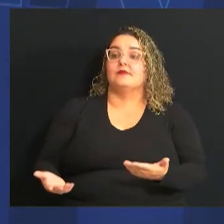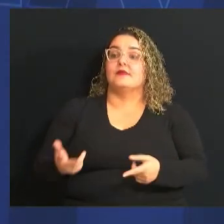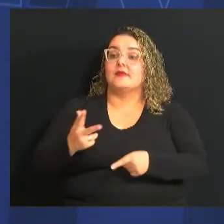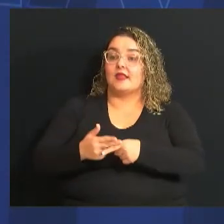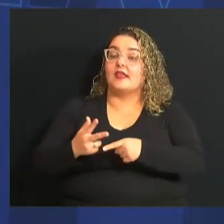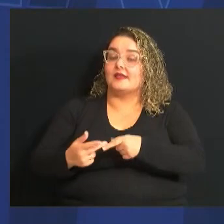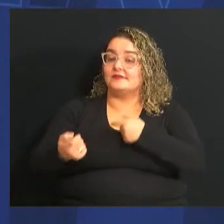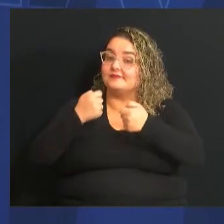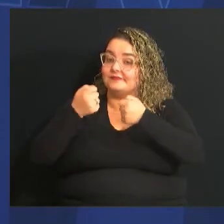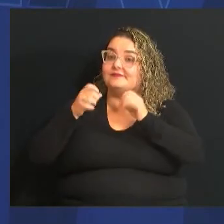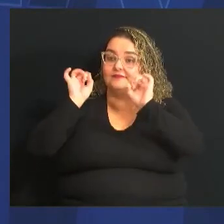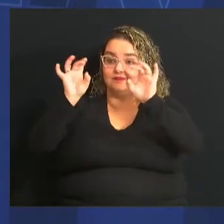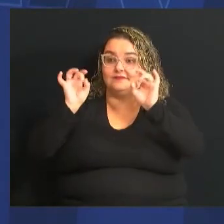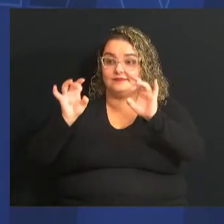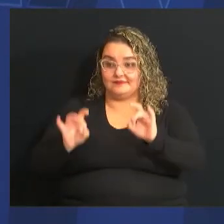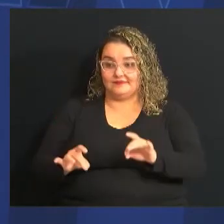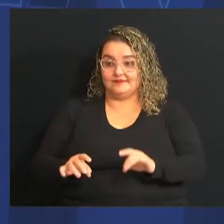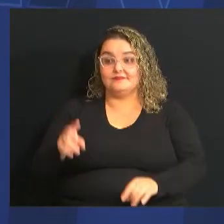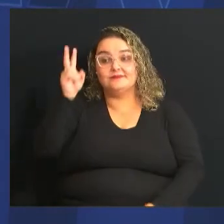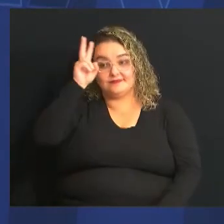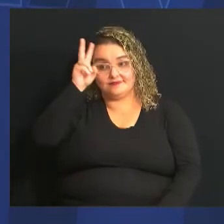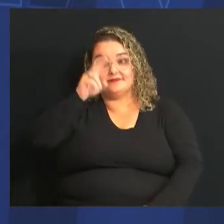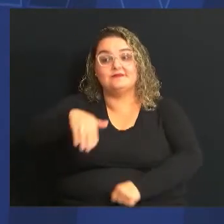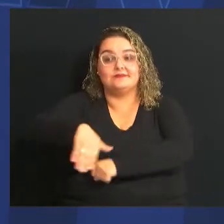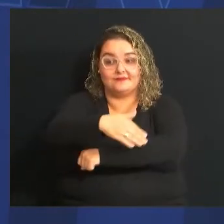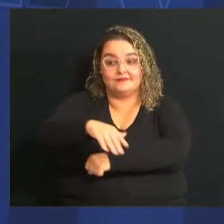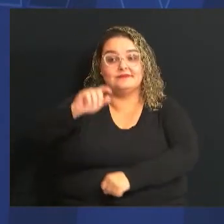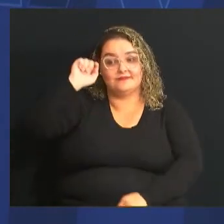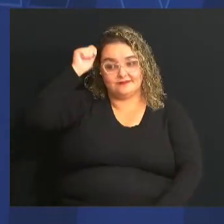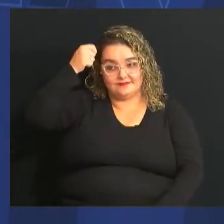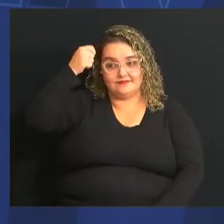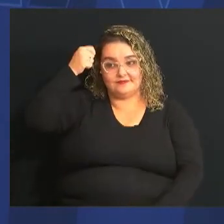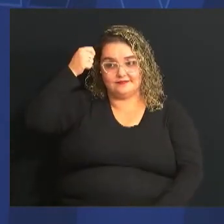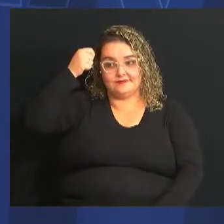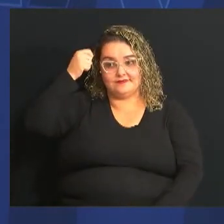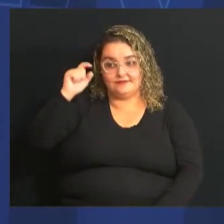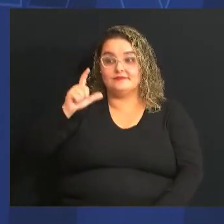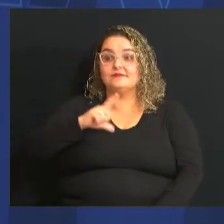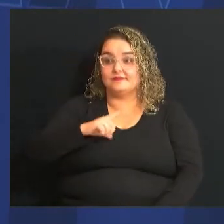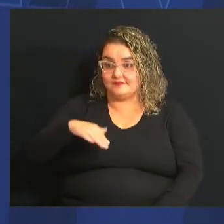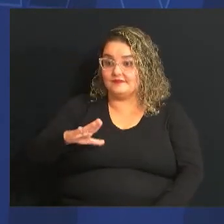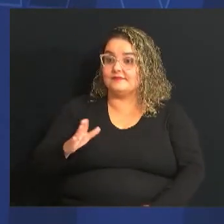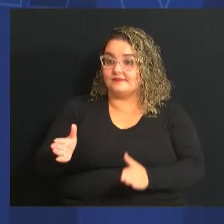rua denominada Luiz Gama. Então, através